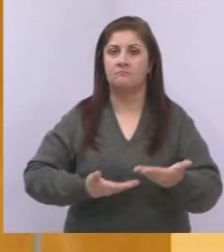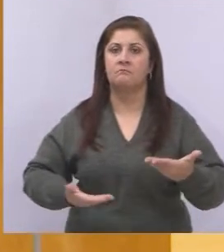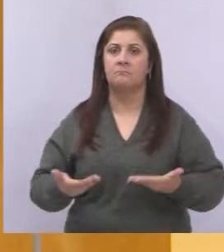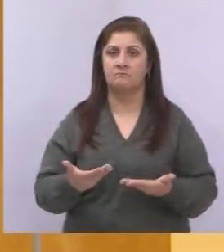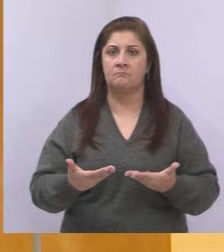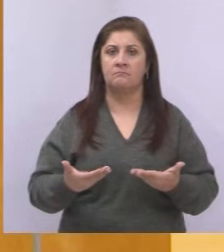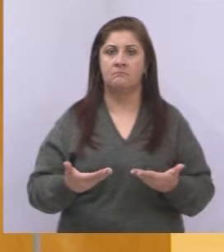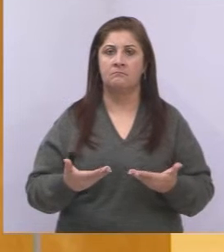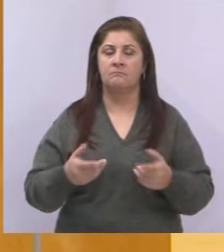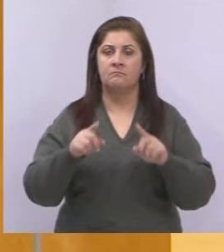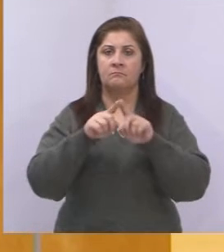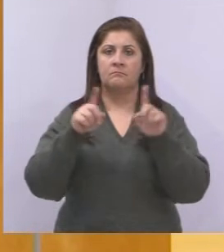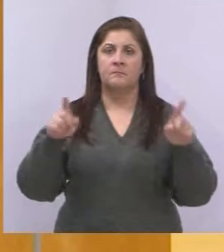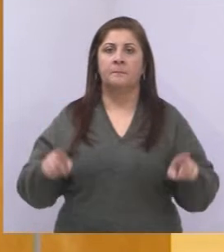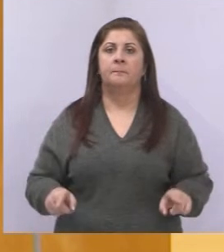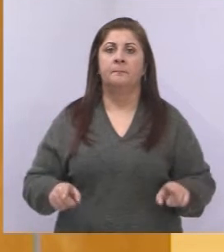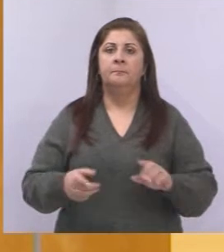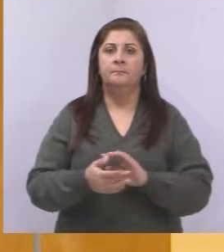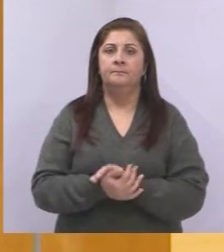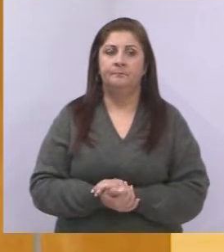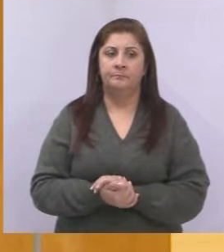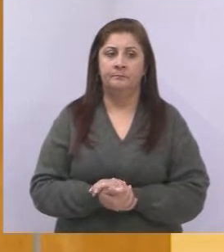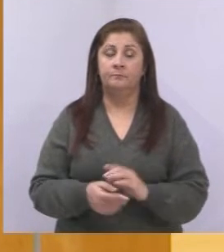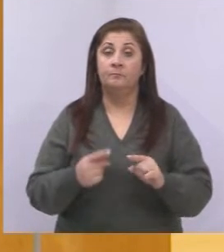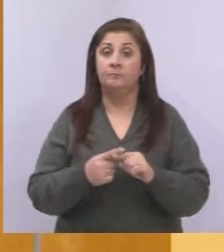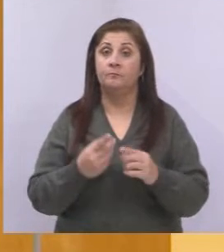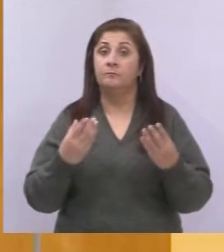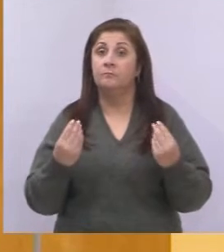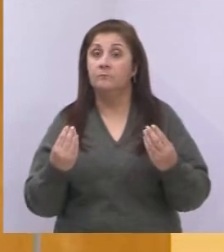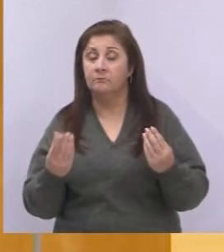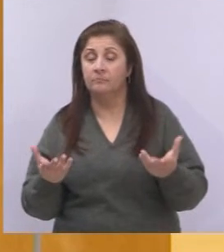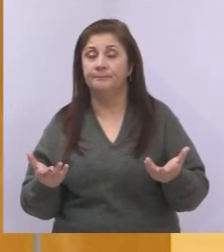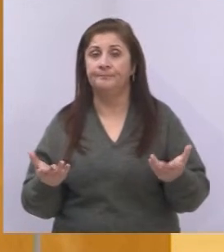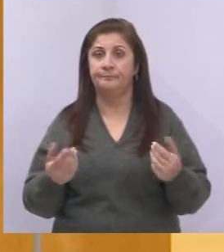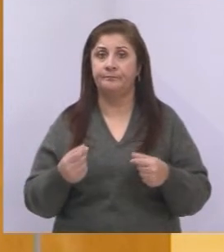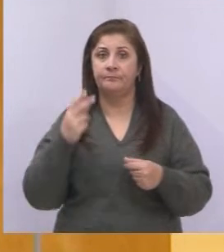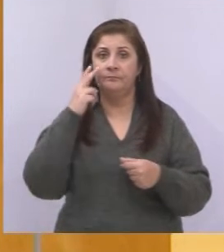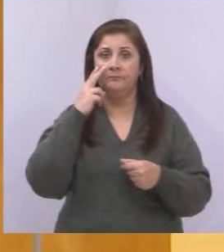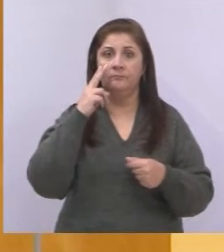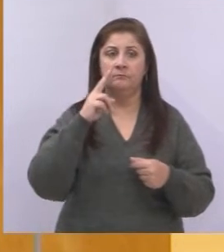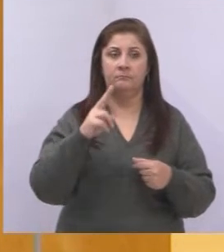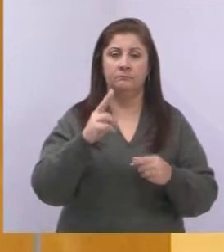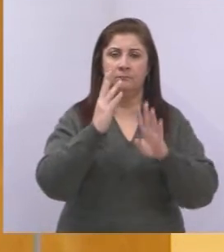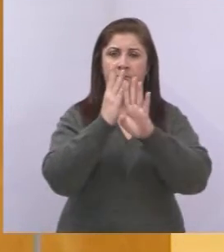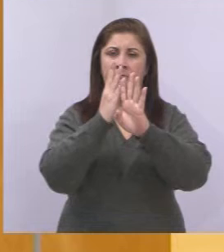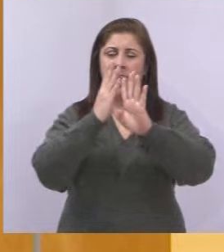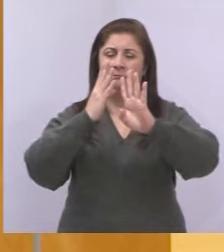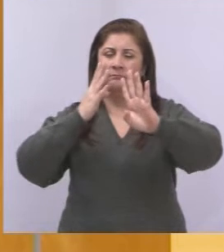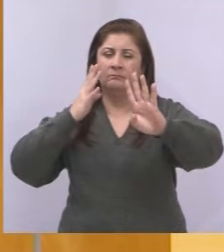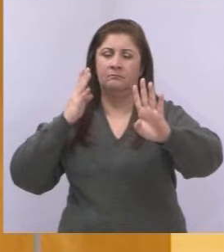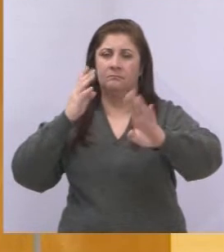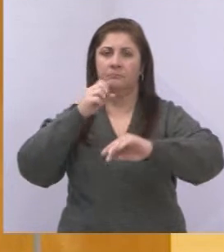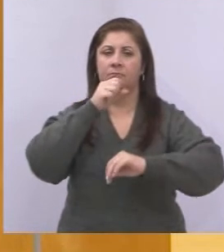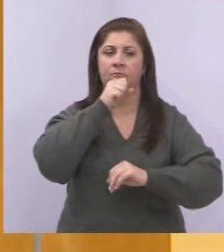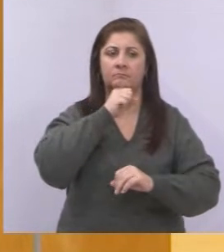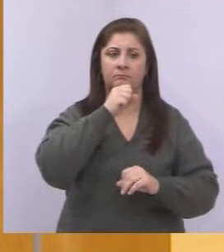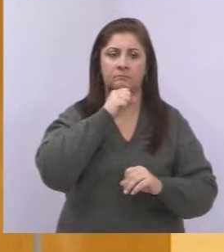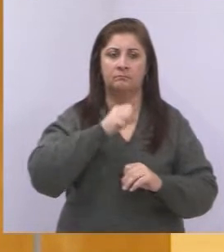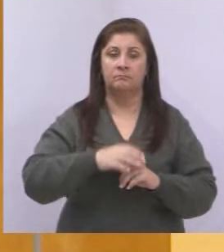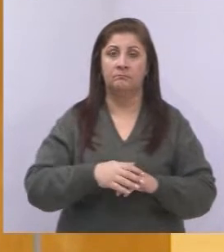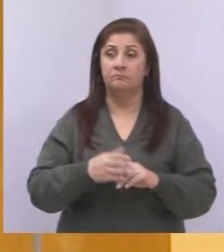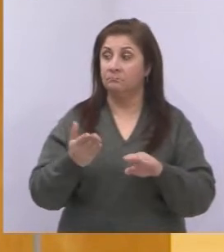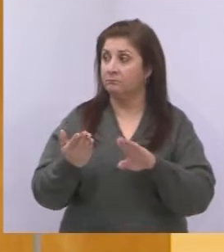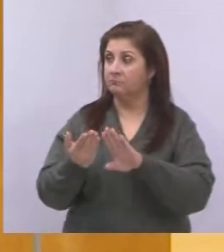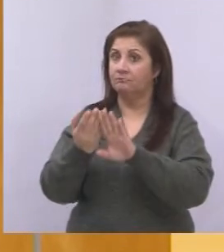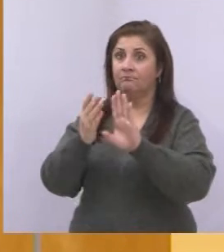públicos. Porque em vários momentos a gente vê, às vezes, uma fila de idoso superior